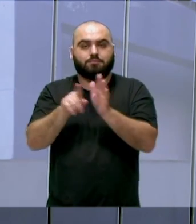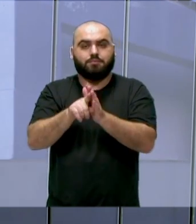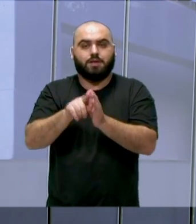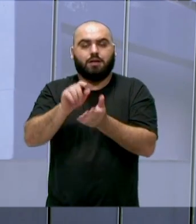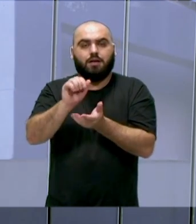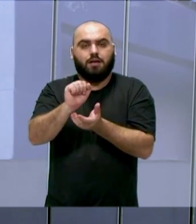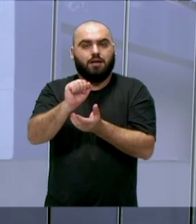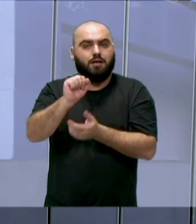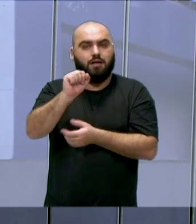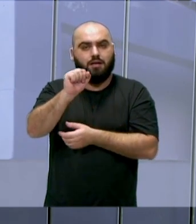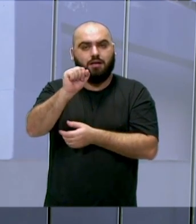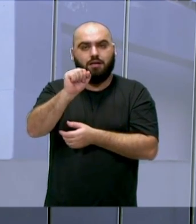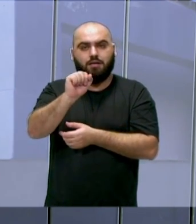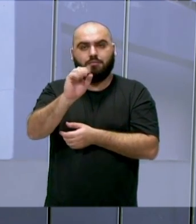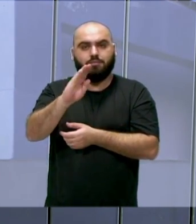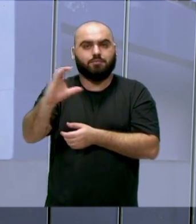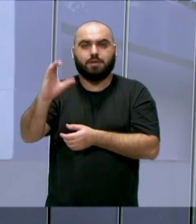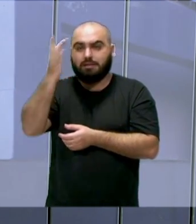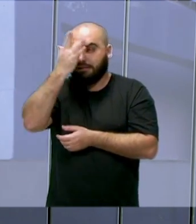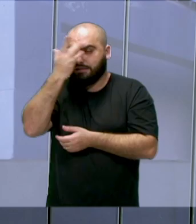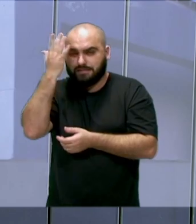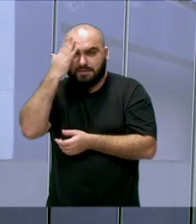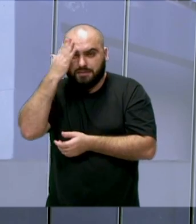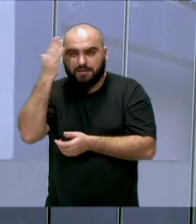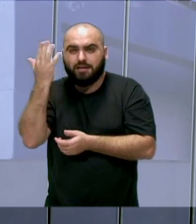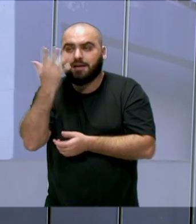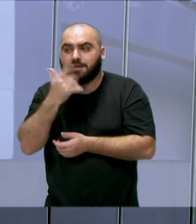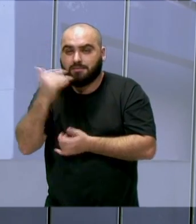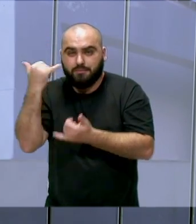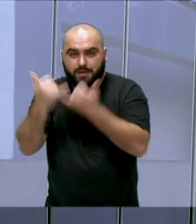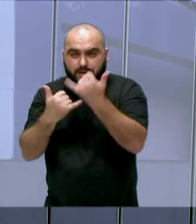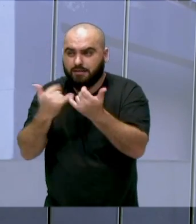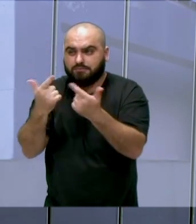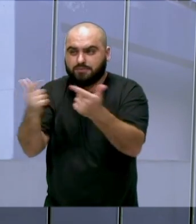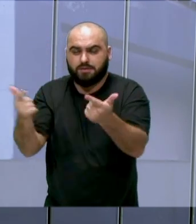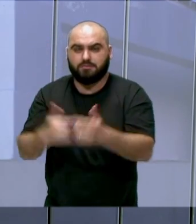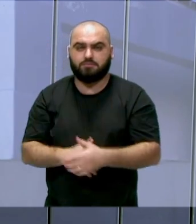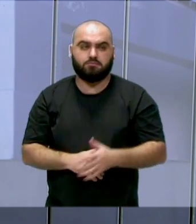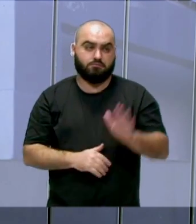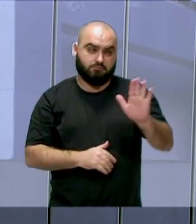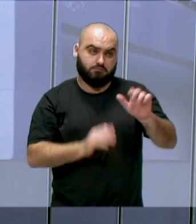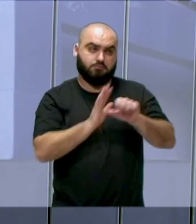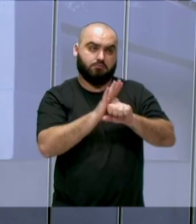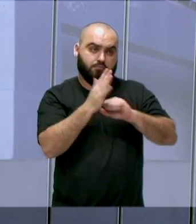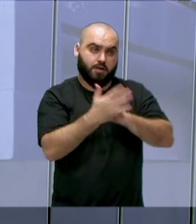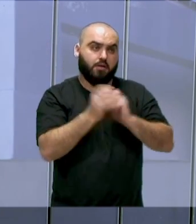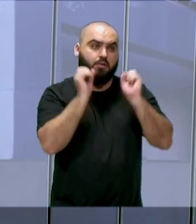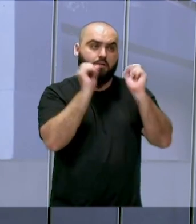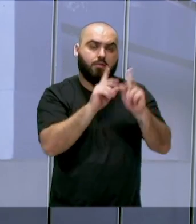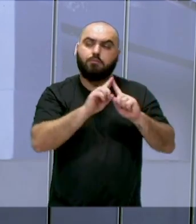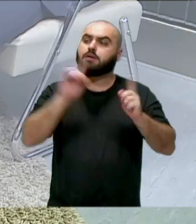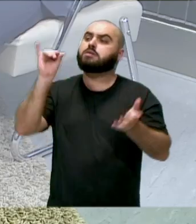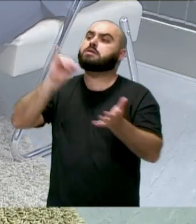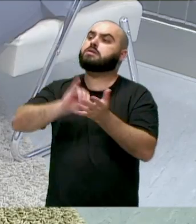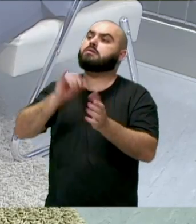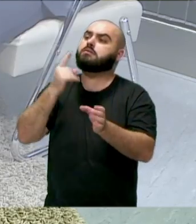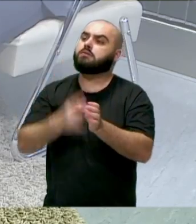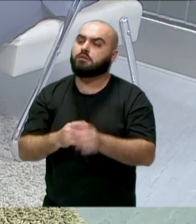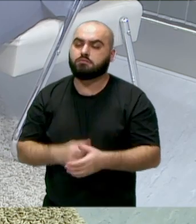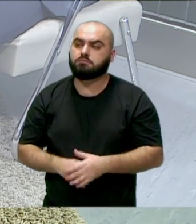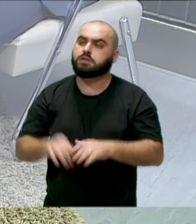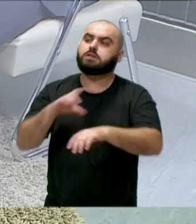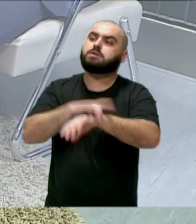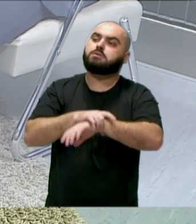motor. Criança não brinca mais. Vamos trazer uma realidade de bairro? Ok, mas e o centro da cidade? A